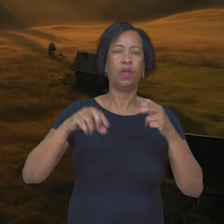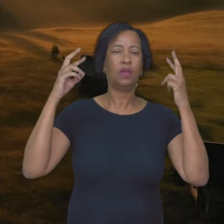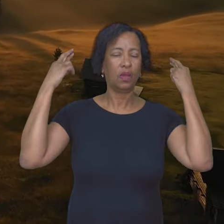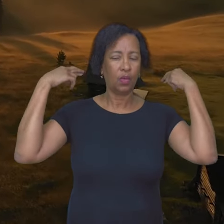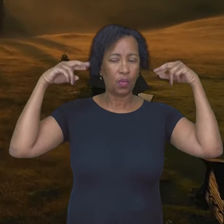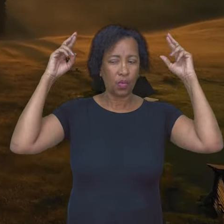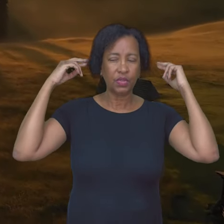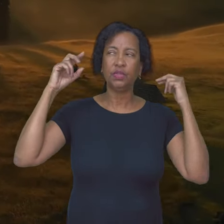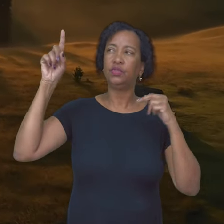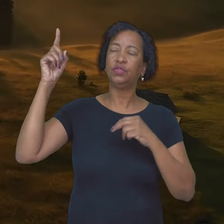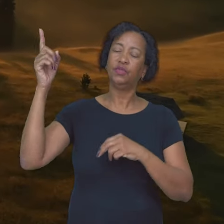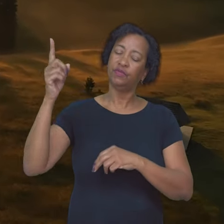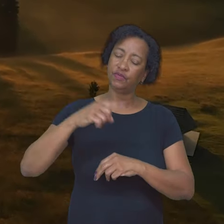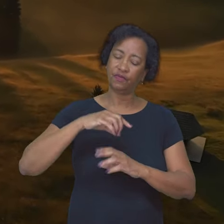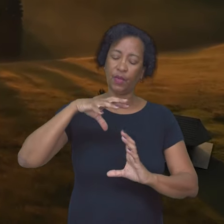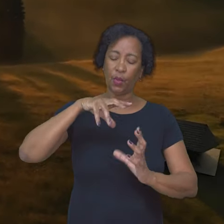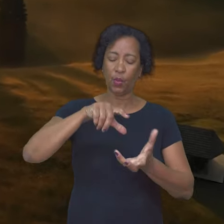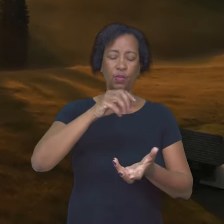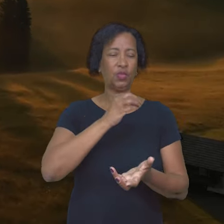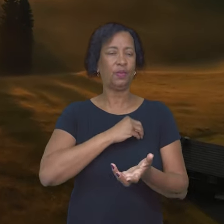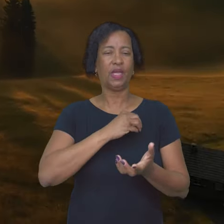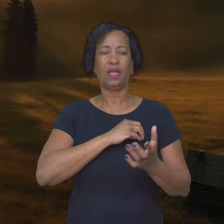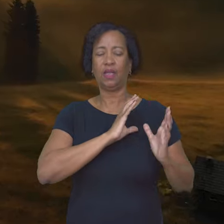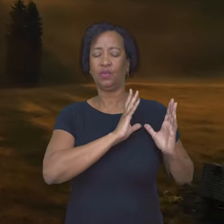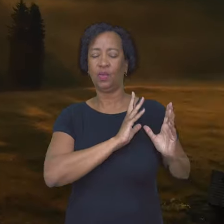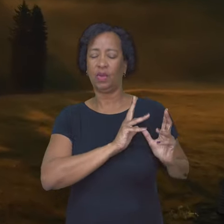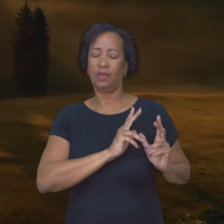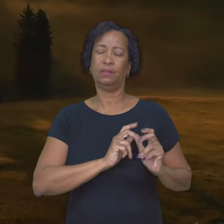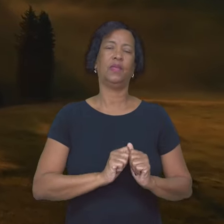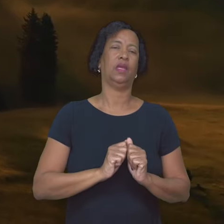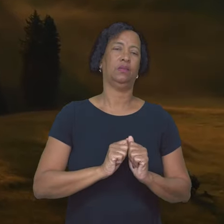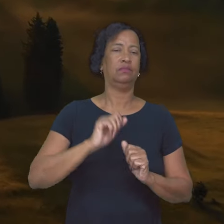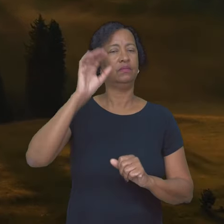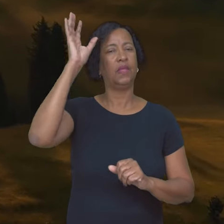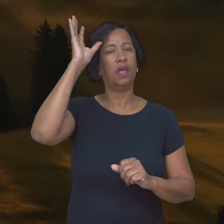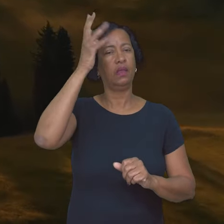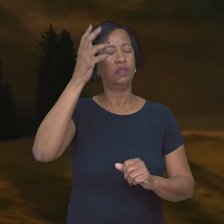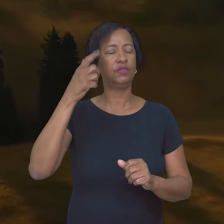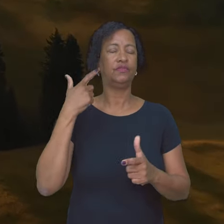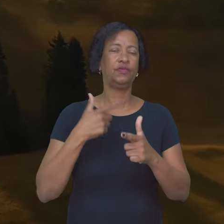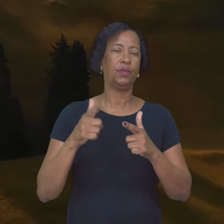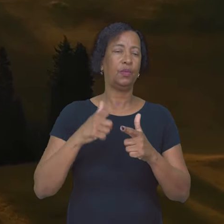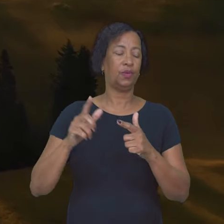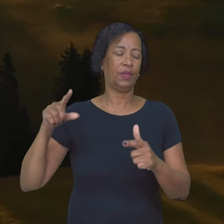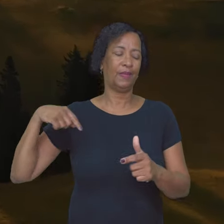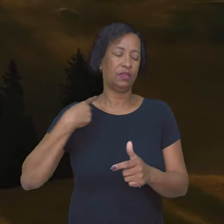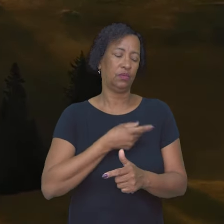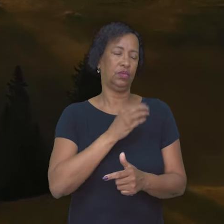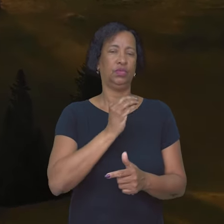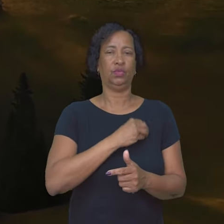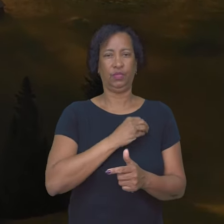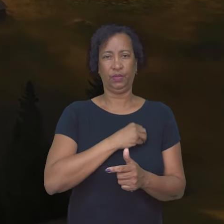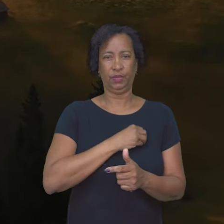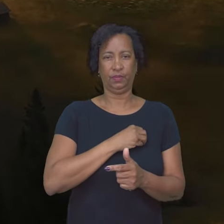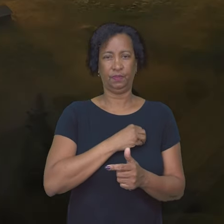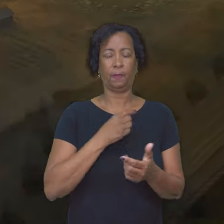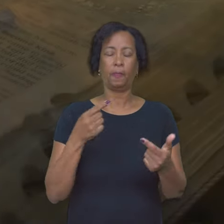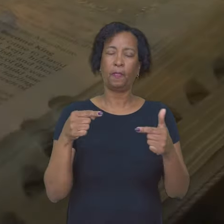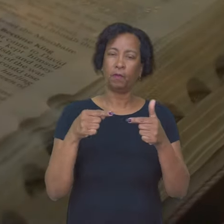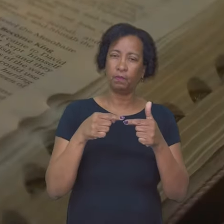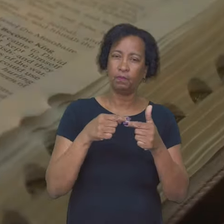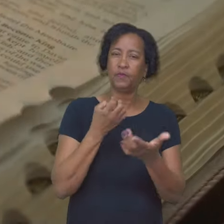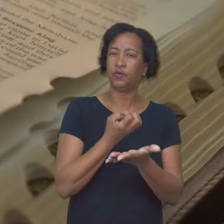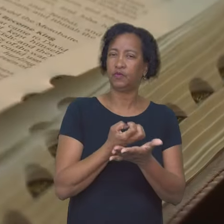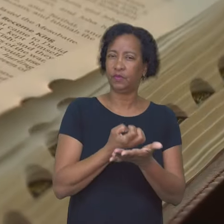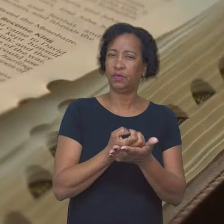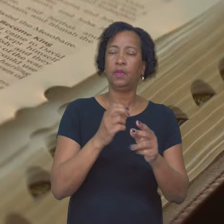para levar todos os pecados Ele veio para resolver o nossoa com o pecado de acordo comos evangelos é por